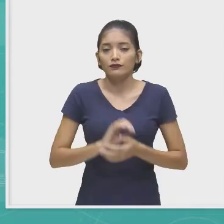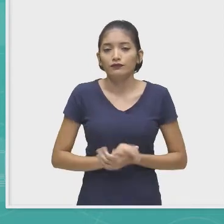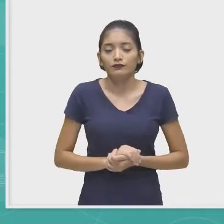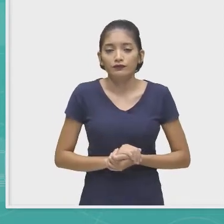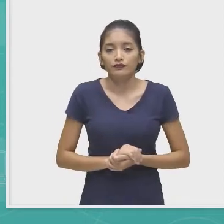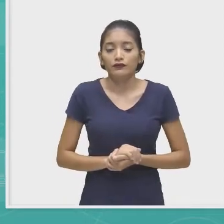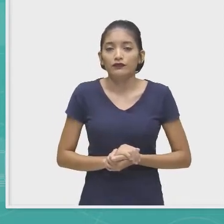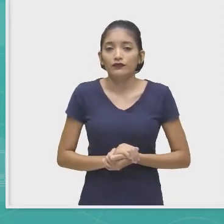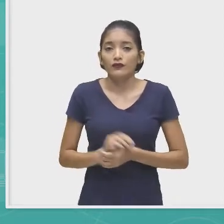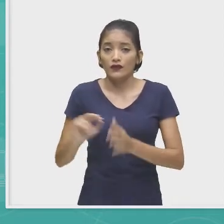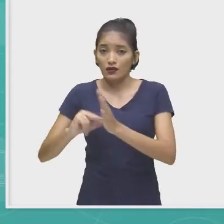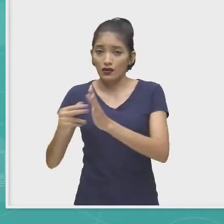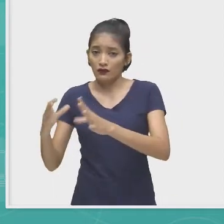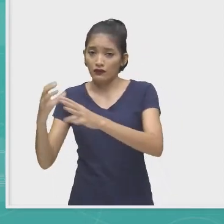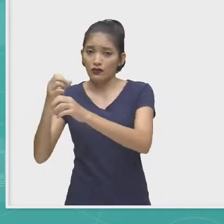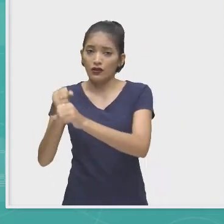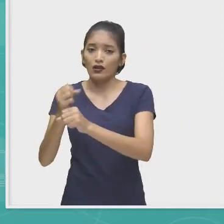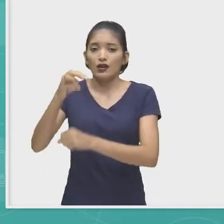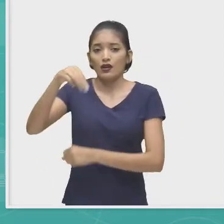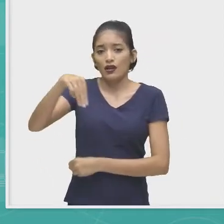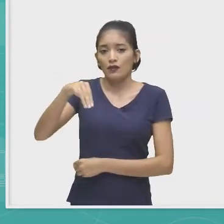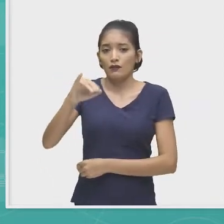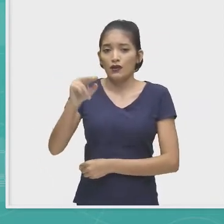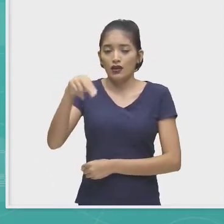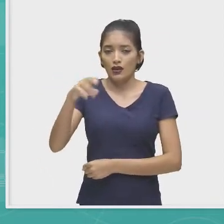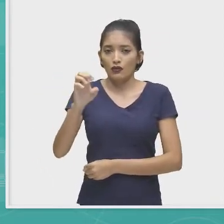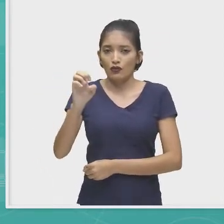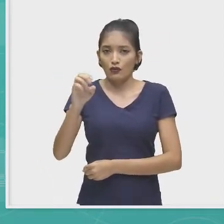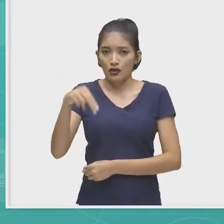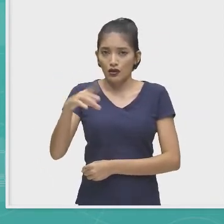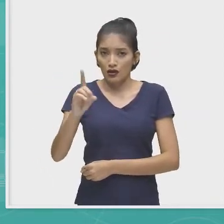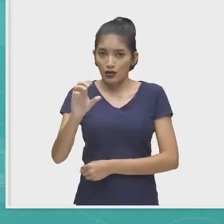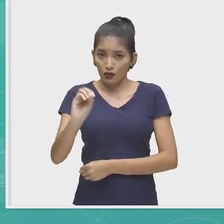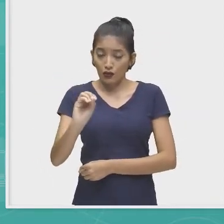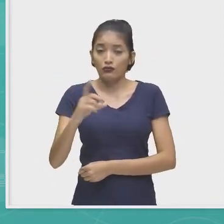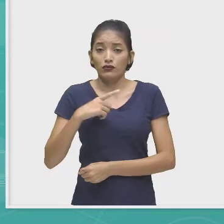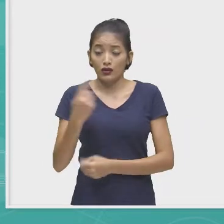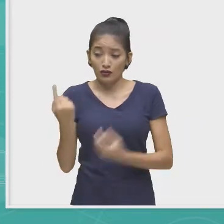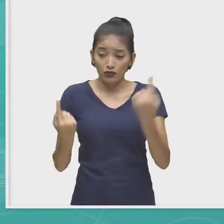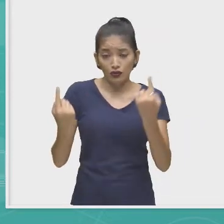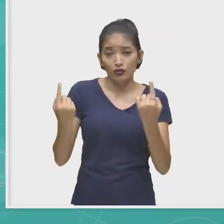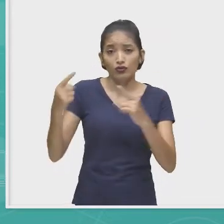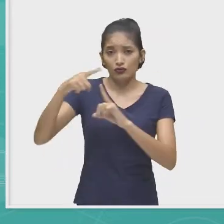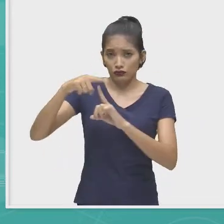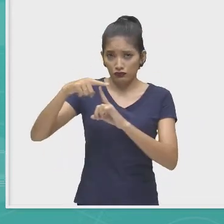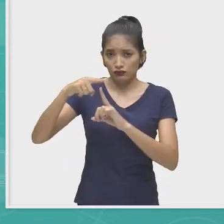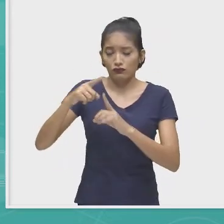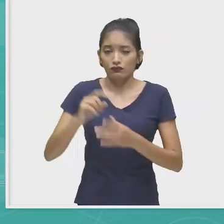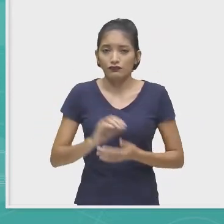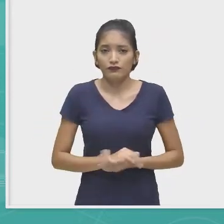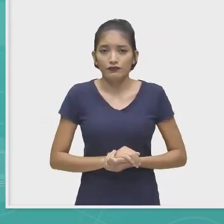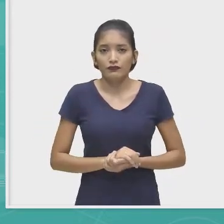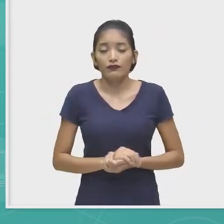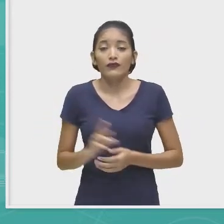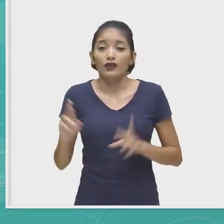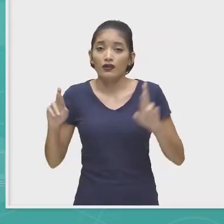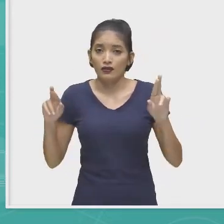é igual ao minuendo. Na realidade, aqui nós temos as nossas duas parcelas, né? Que era a